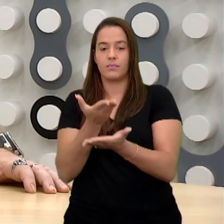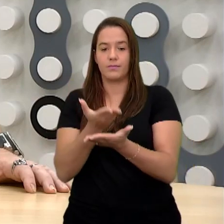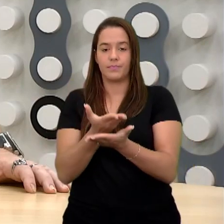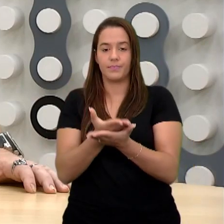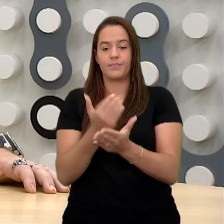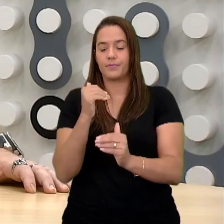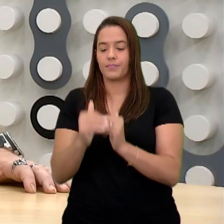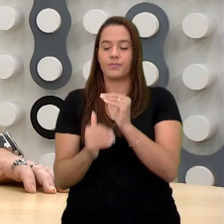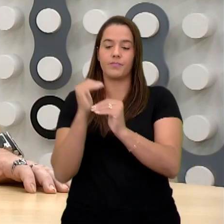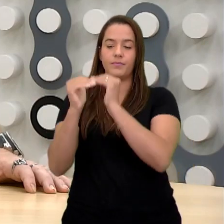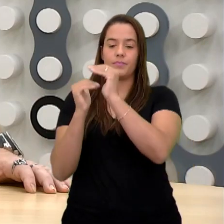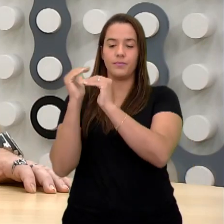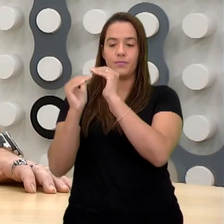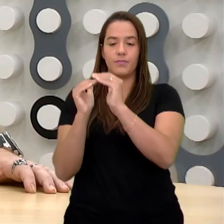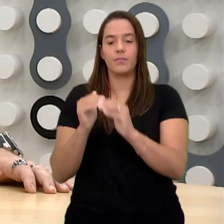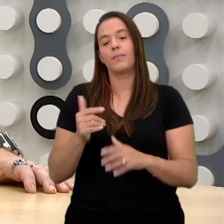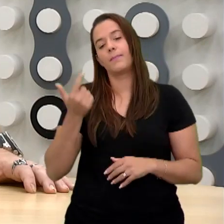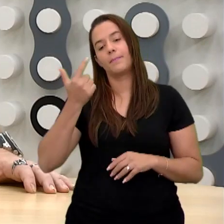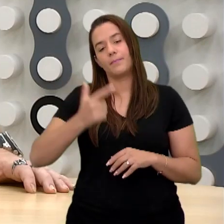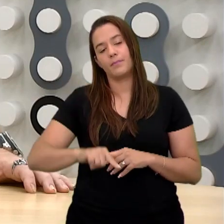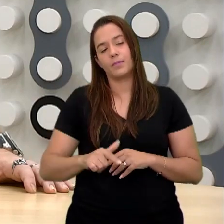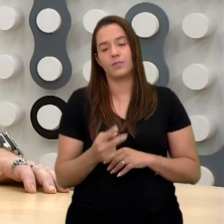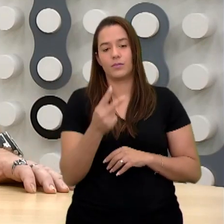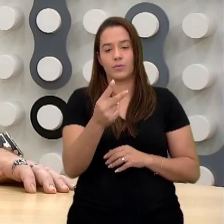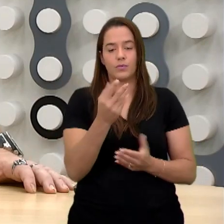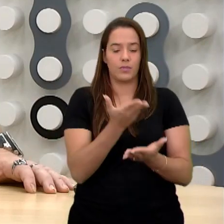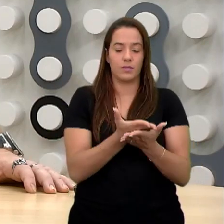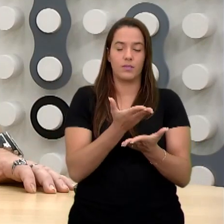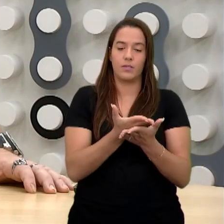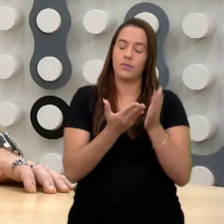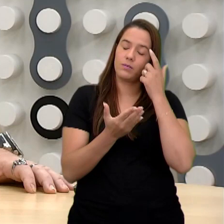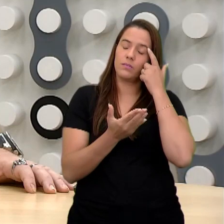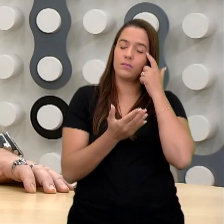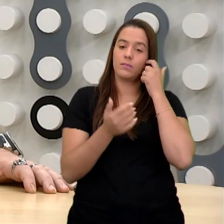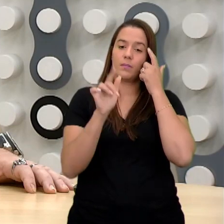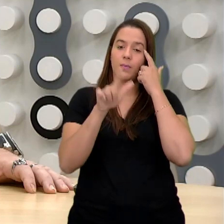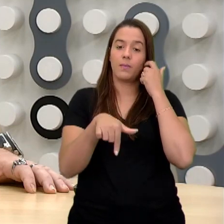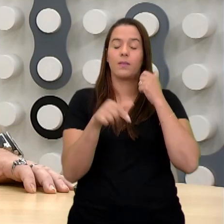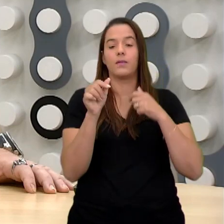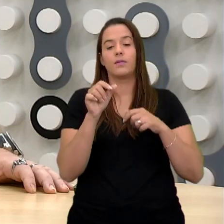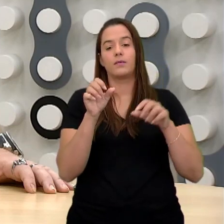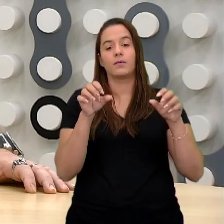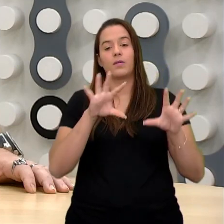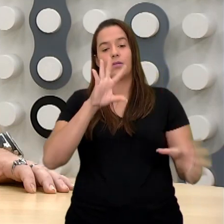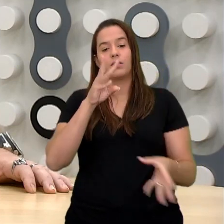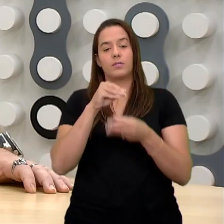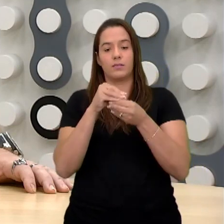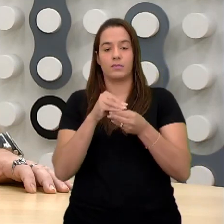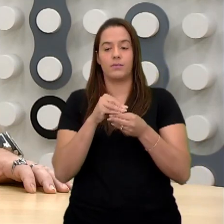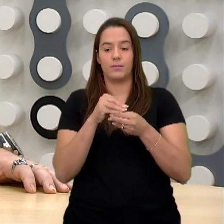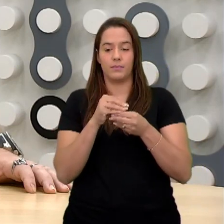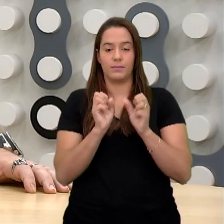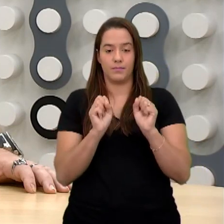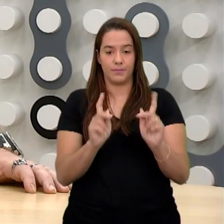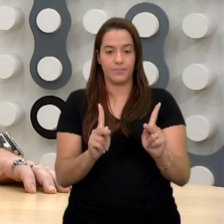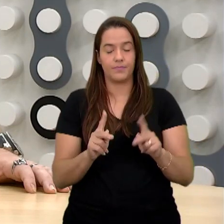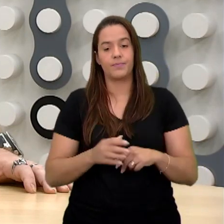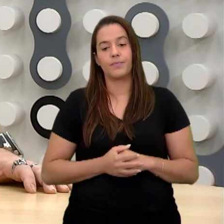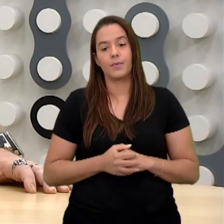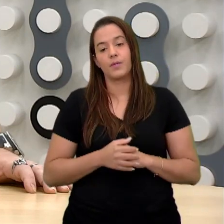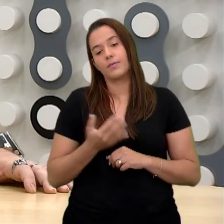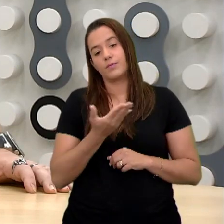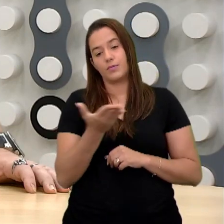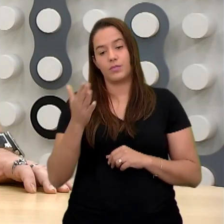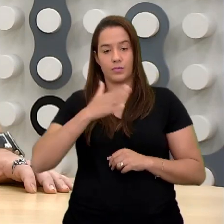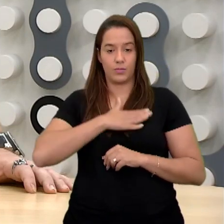no desenvolvimento e mais 2 aulas aí na sistematização, tá certo? Então, para quem se interessou